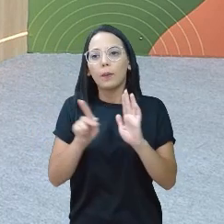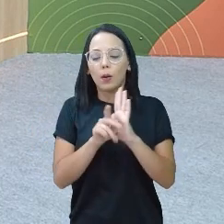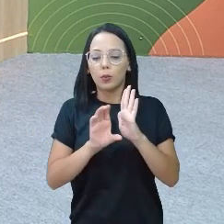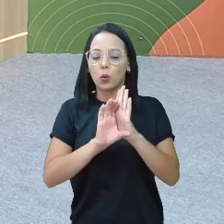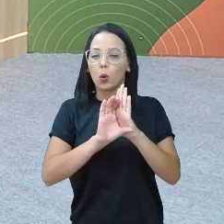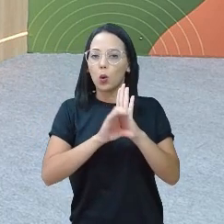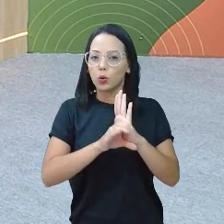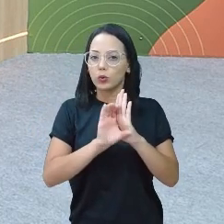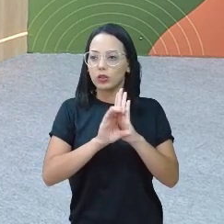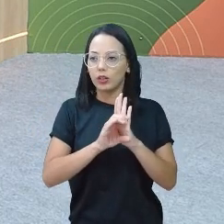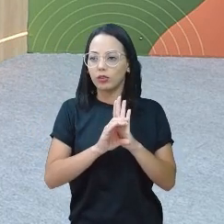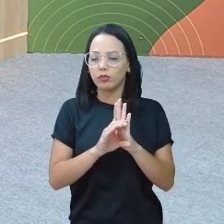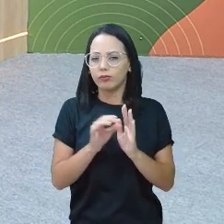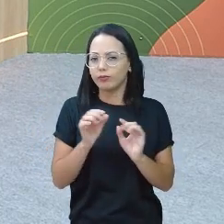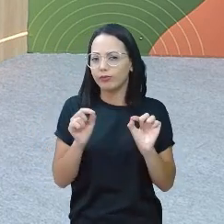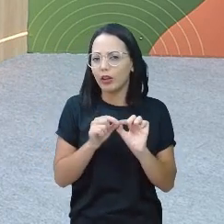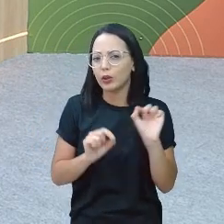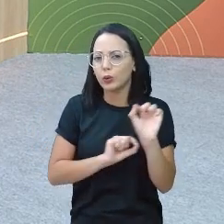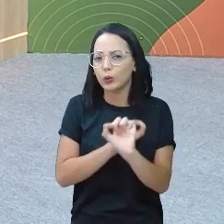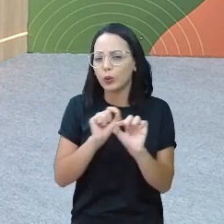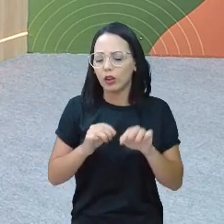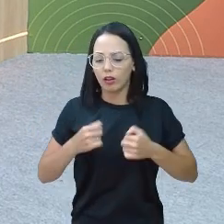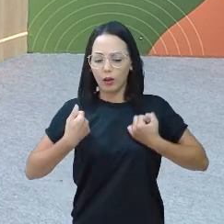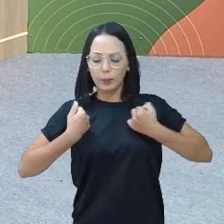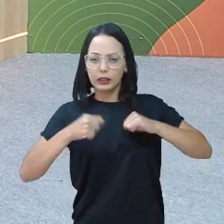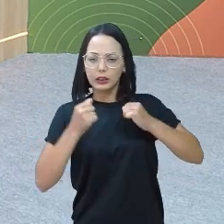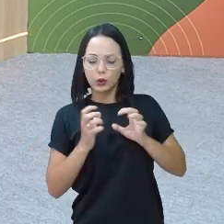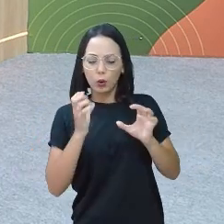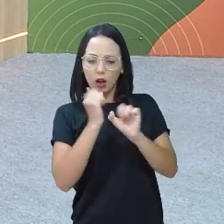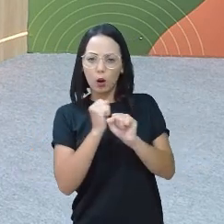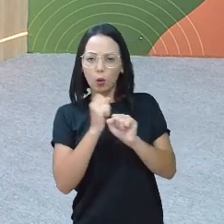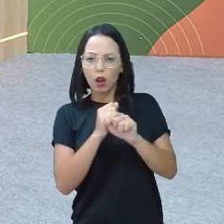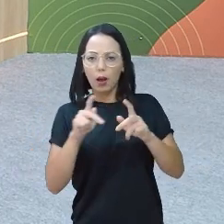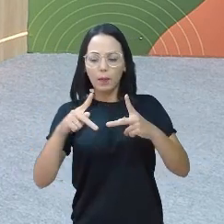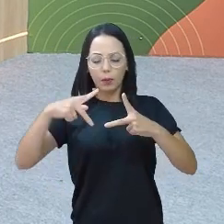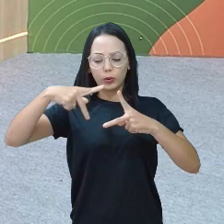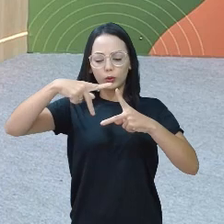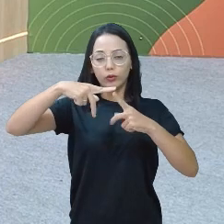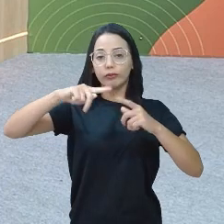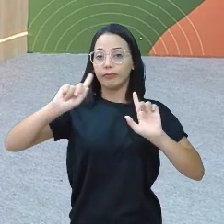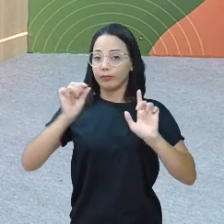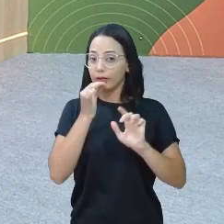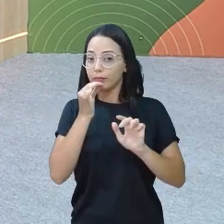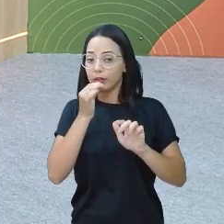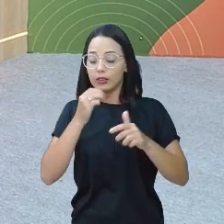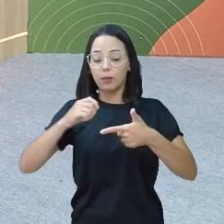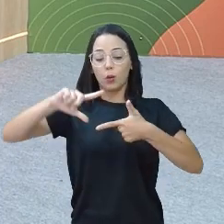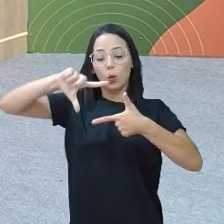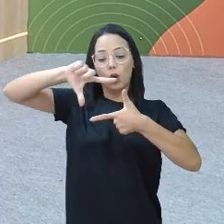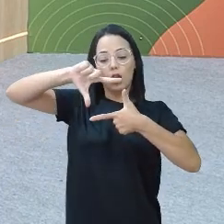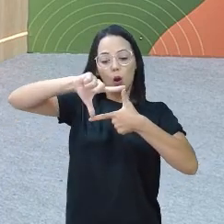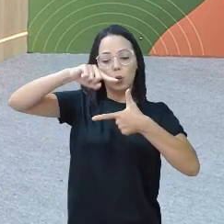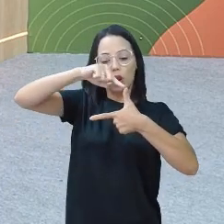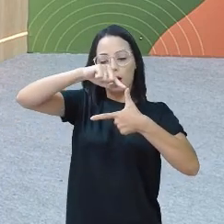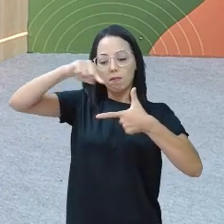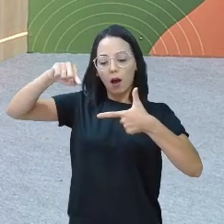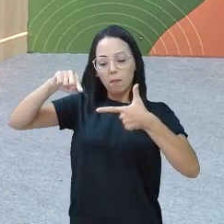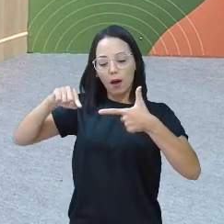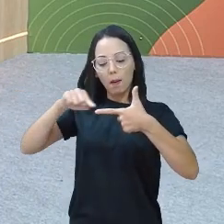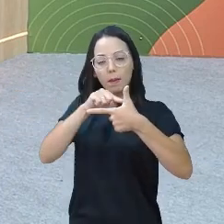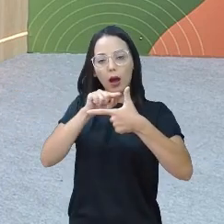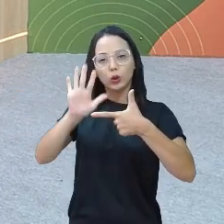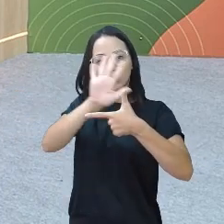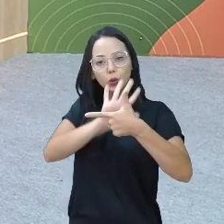definição. O que a gente faz quando eu preciso calcular a área de um retângulo, né? Basicamente, para calcular a área de um